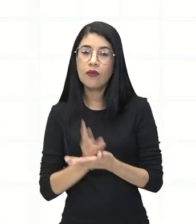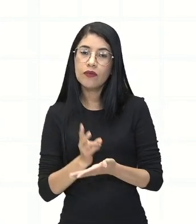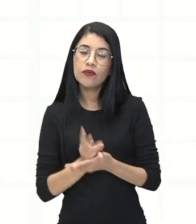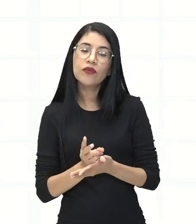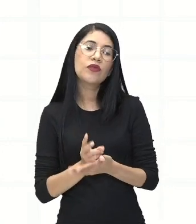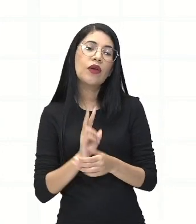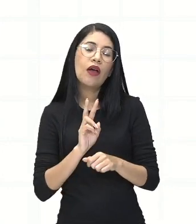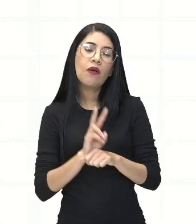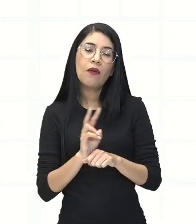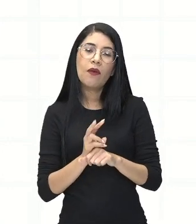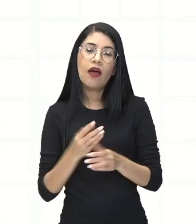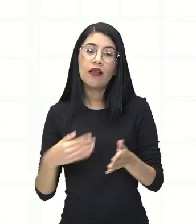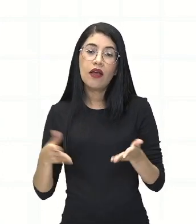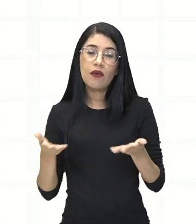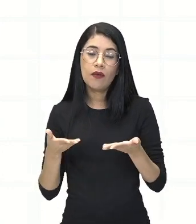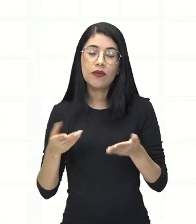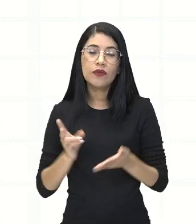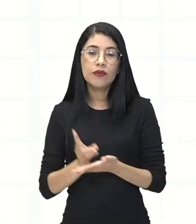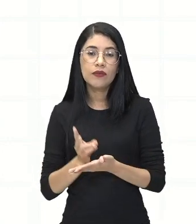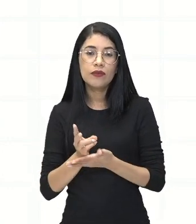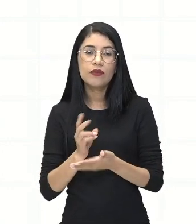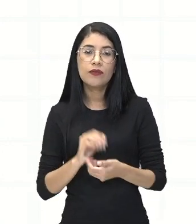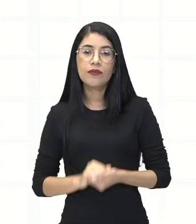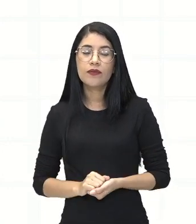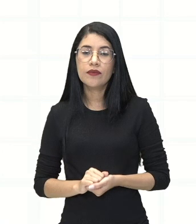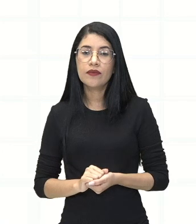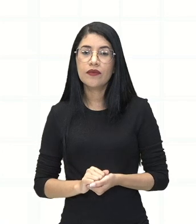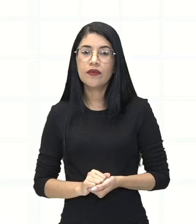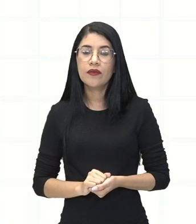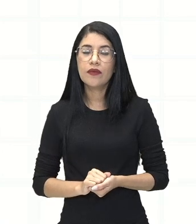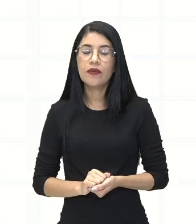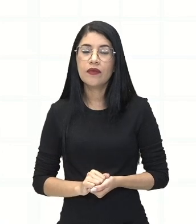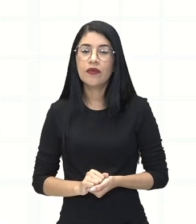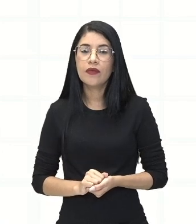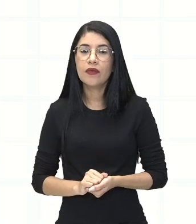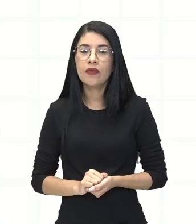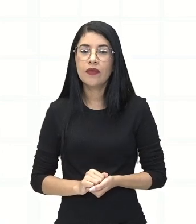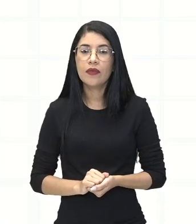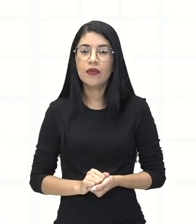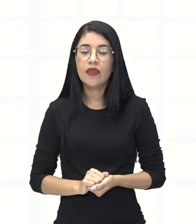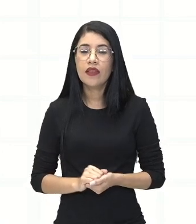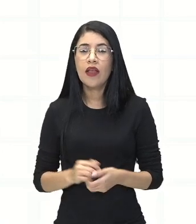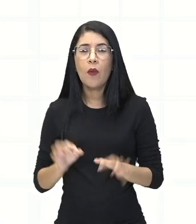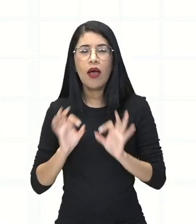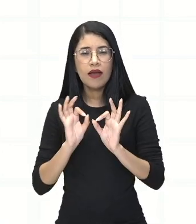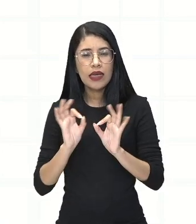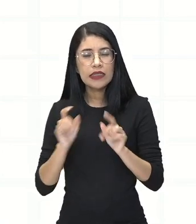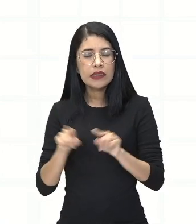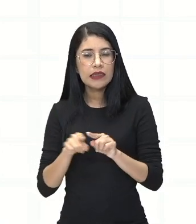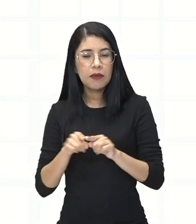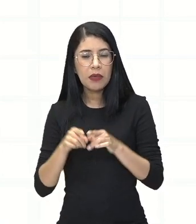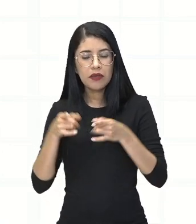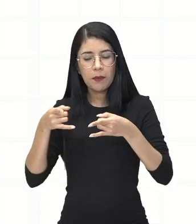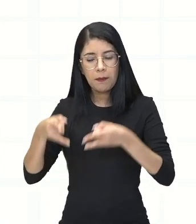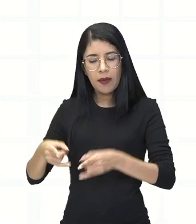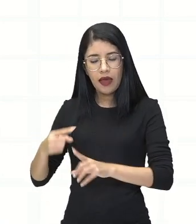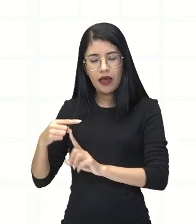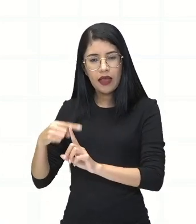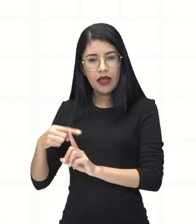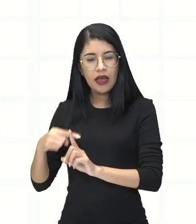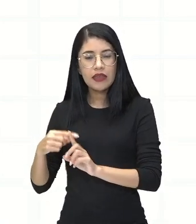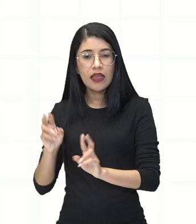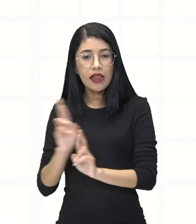preservada até hoje. A grandiosidade das pirâmides do Egito e o luxo dos túmulos que têm a ver